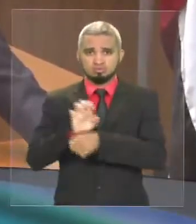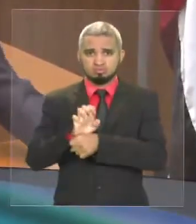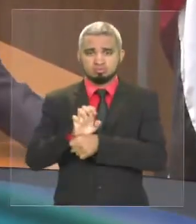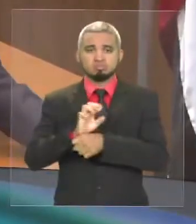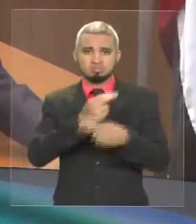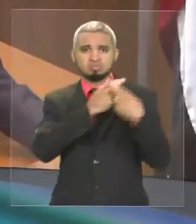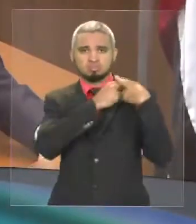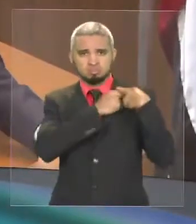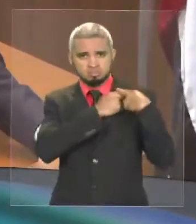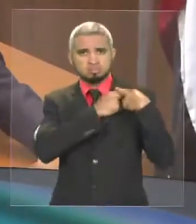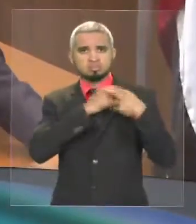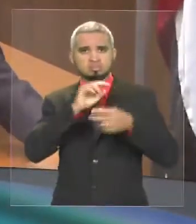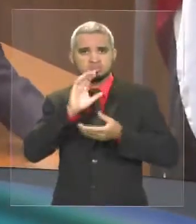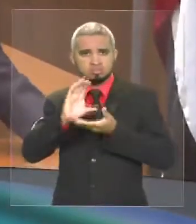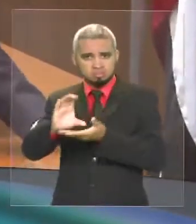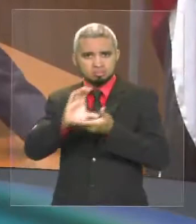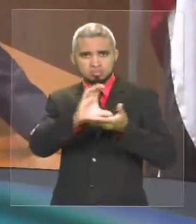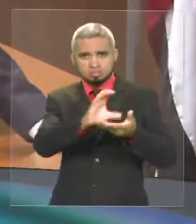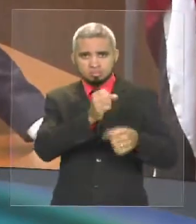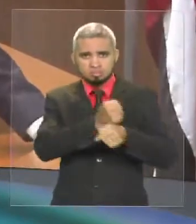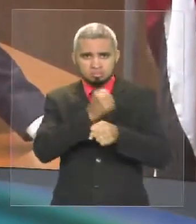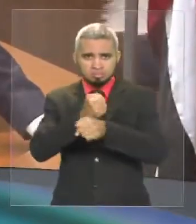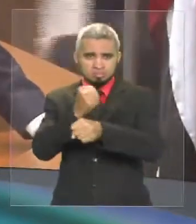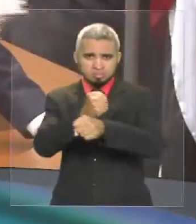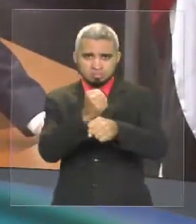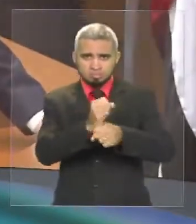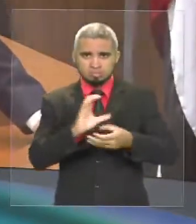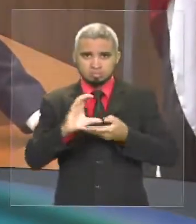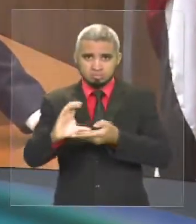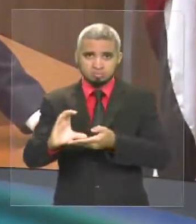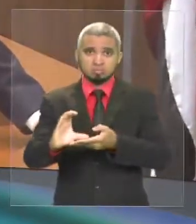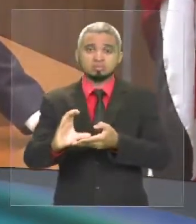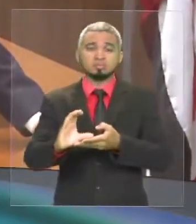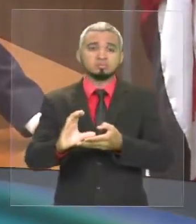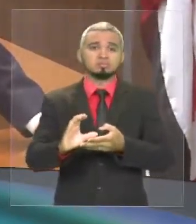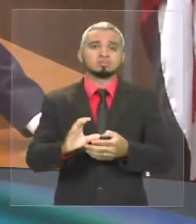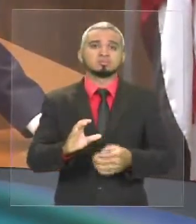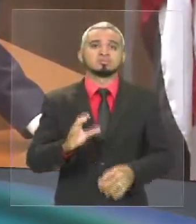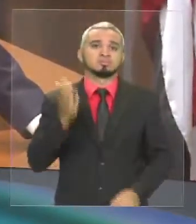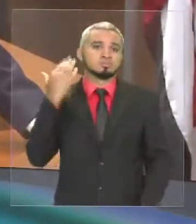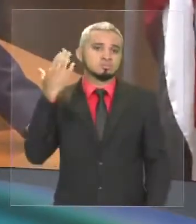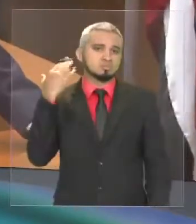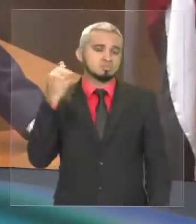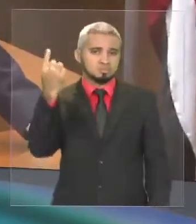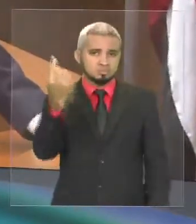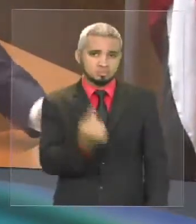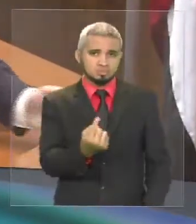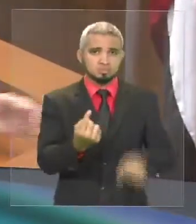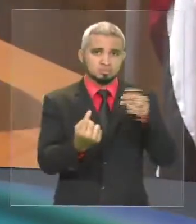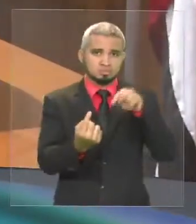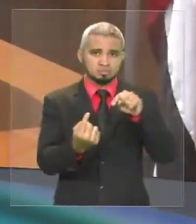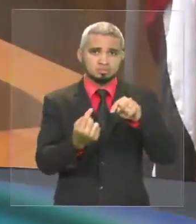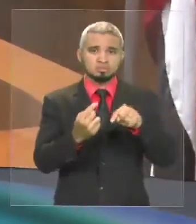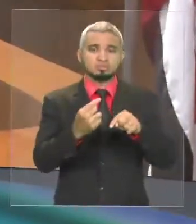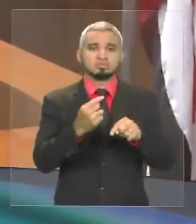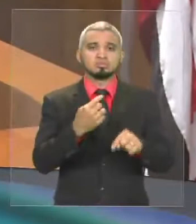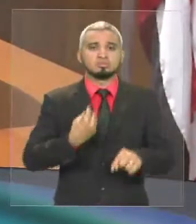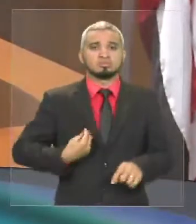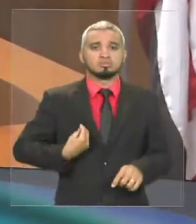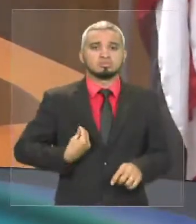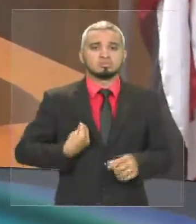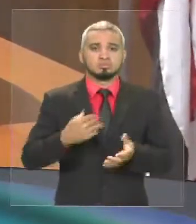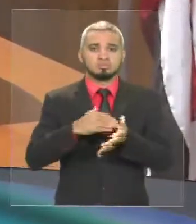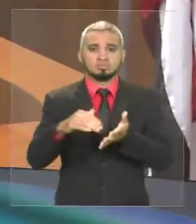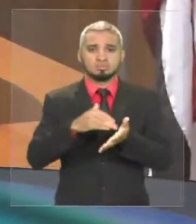Nós tivemos, algum tempo atrás, a presença do secretário de Estado de Infraestrutura, quando deixou bem claro